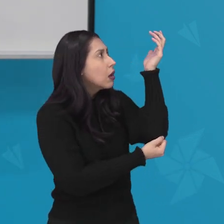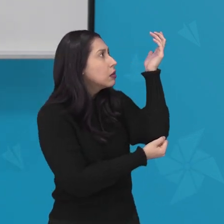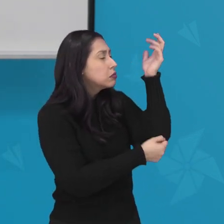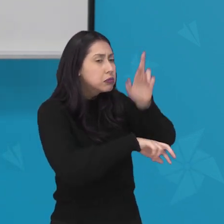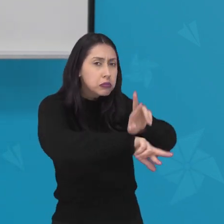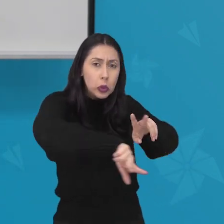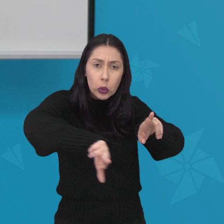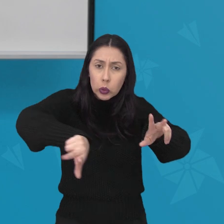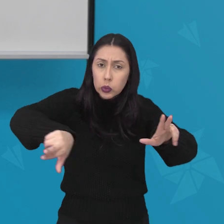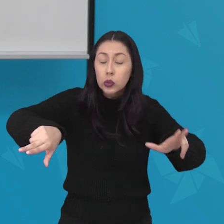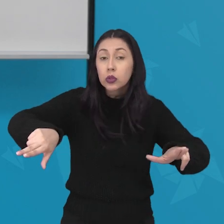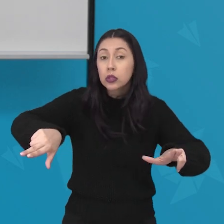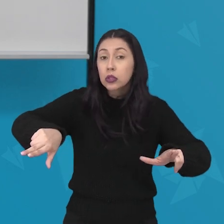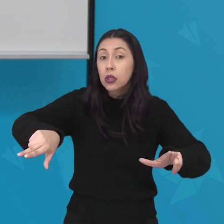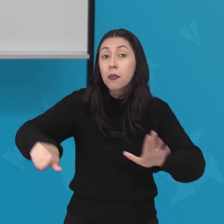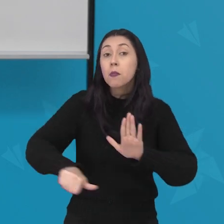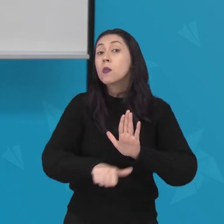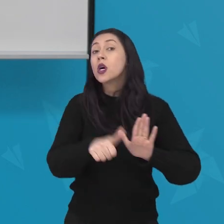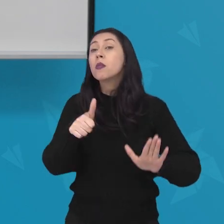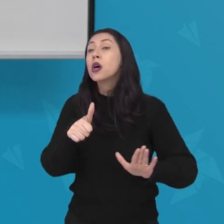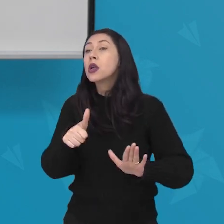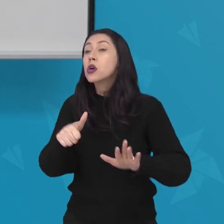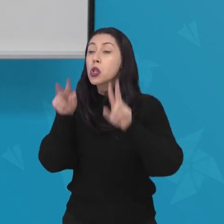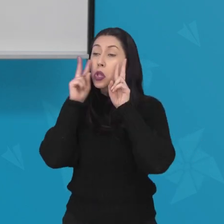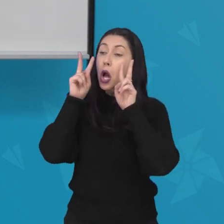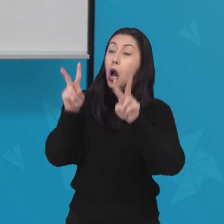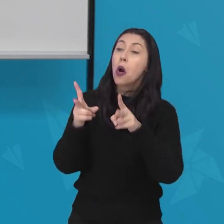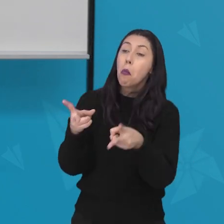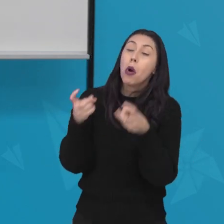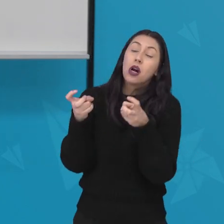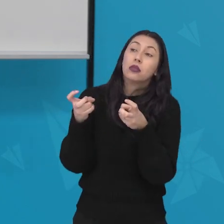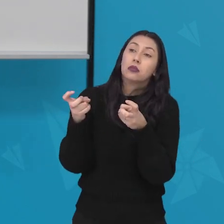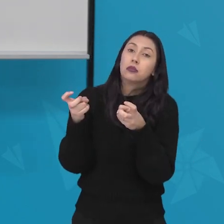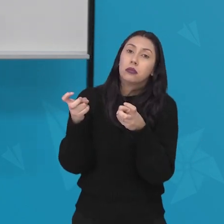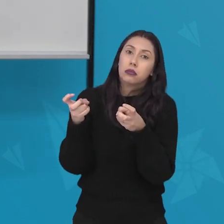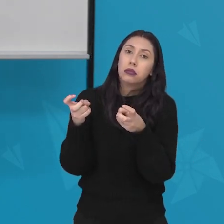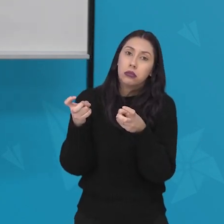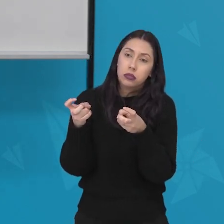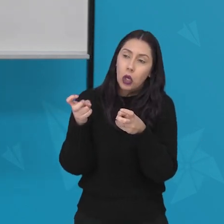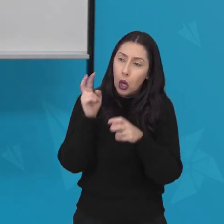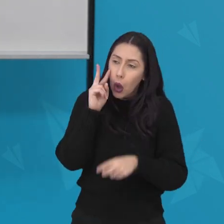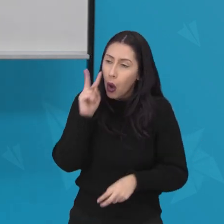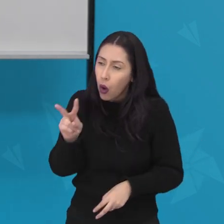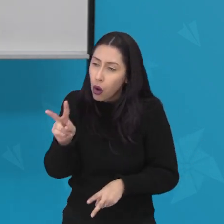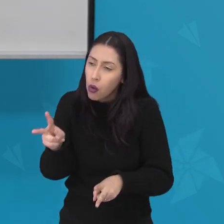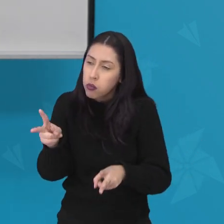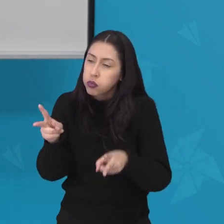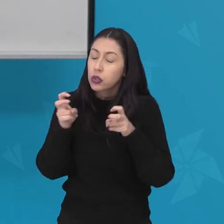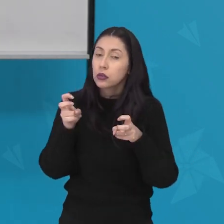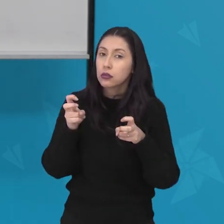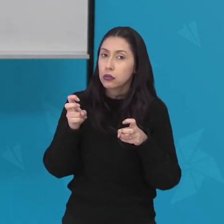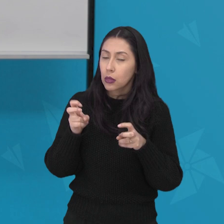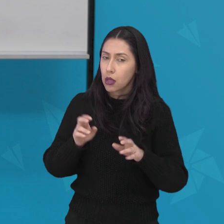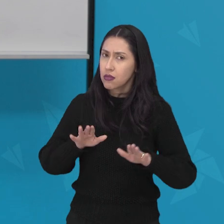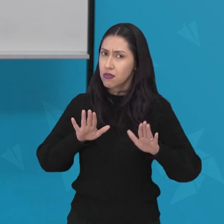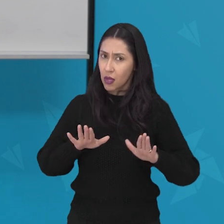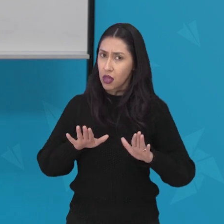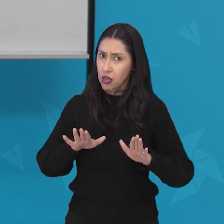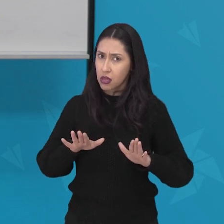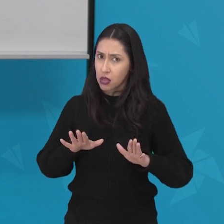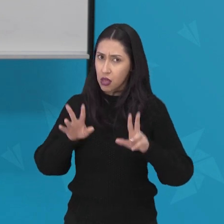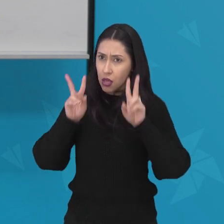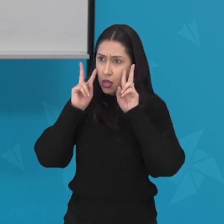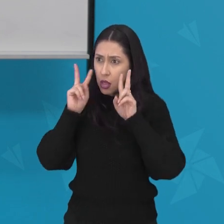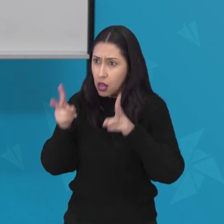né, nós temos uma primeira percepção através do nosso olhar. Mas essa